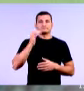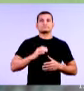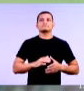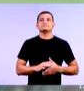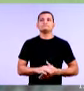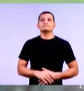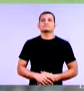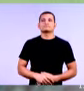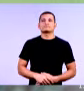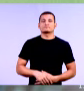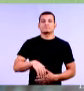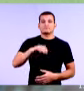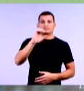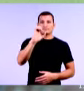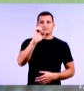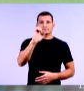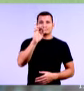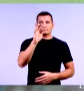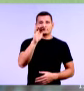requisito. Eficiência.